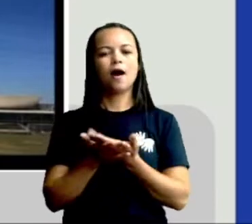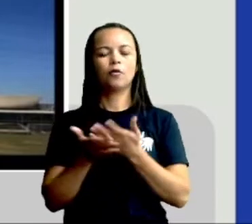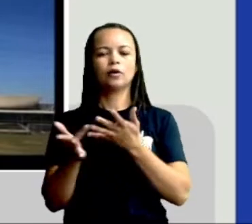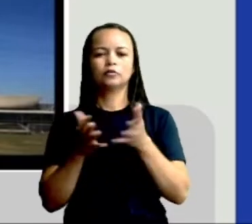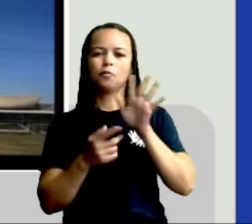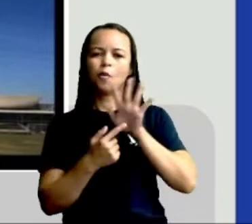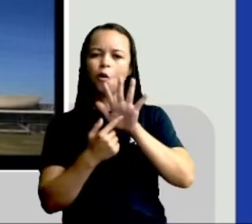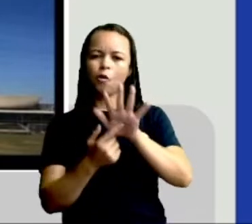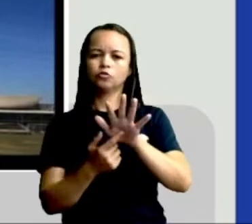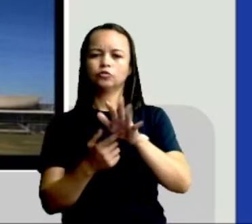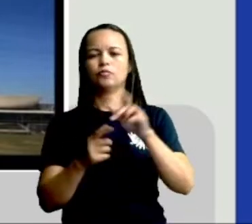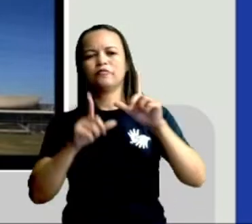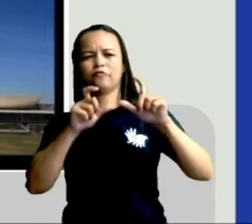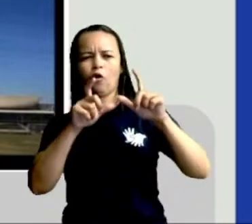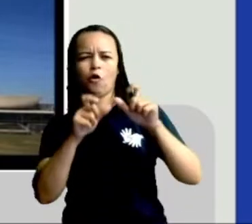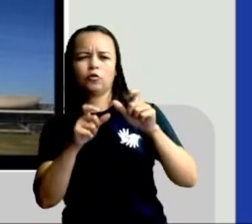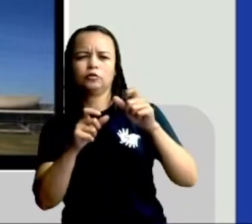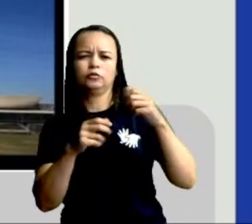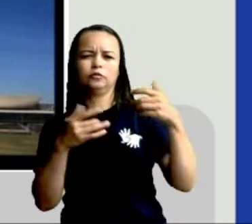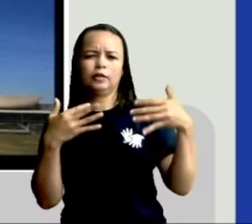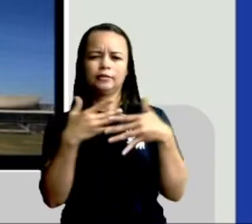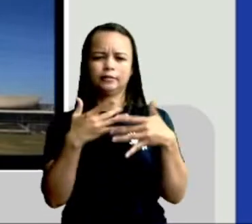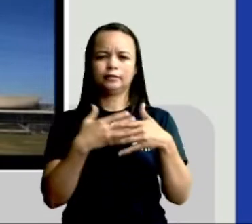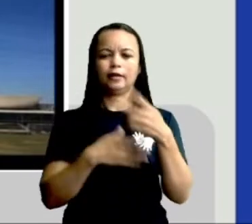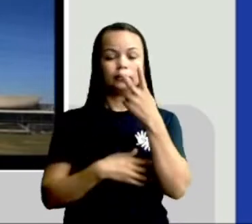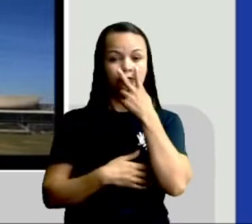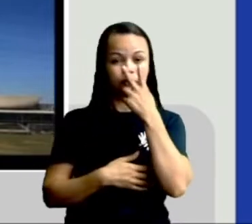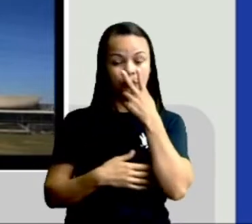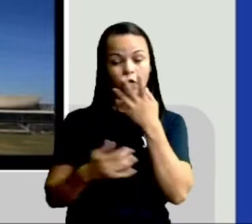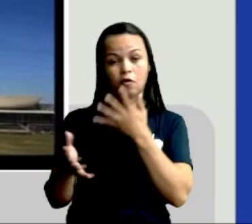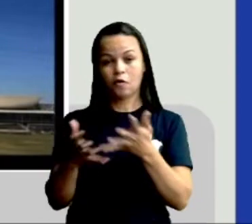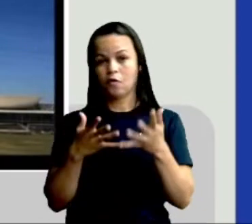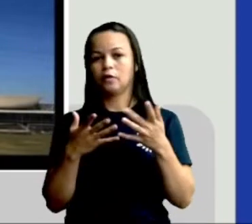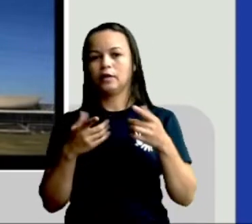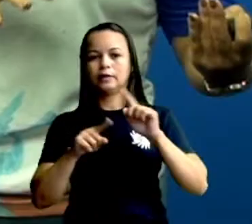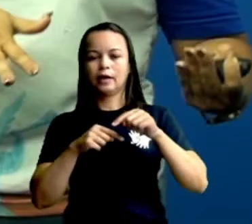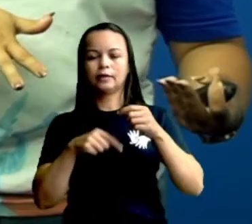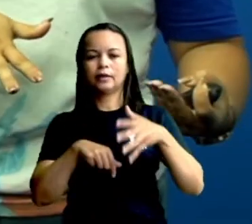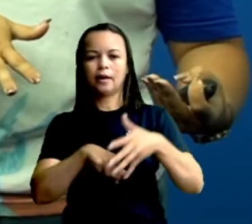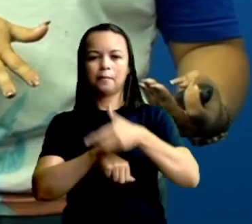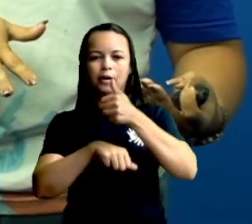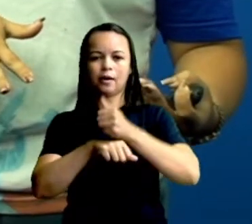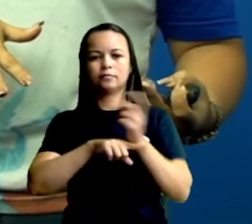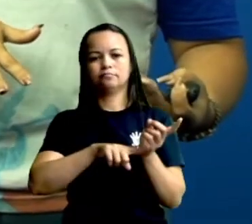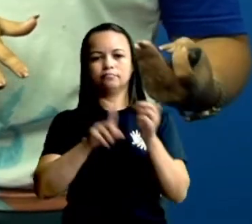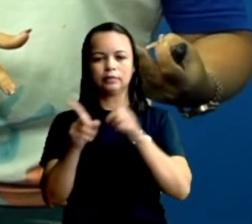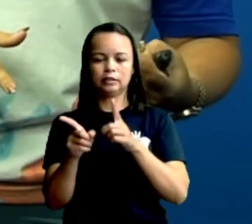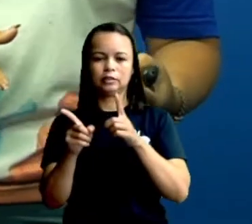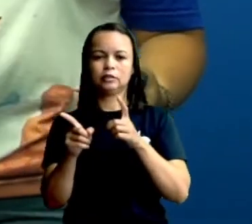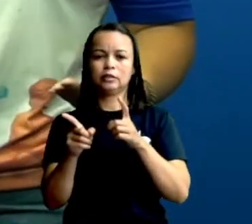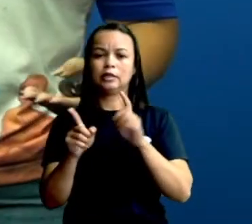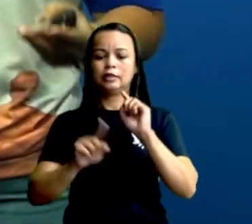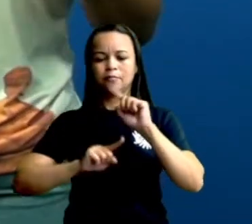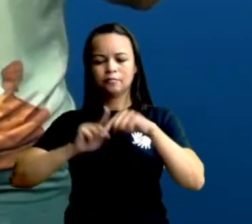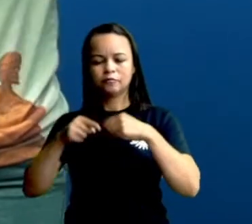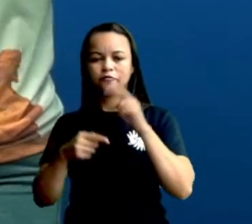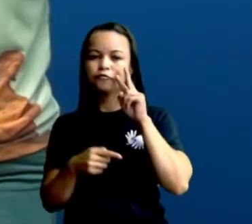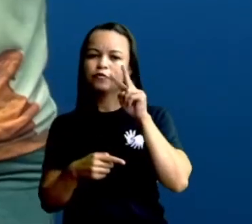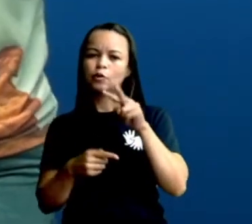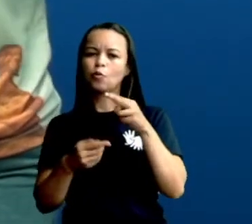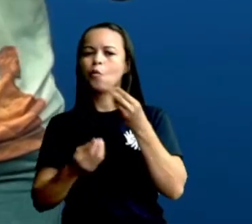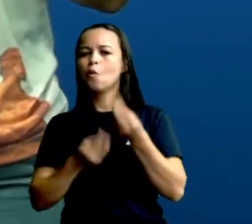fotos de Vitória de Santo Antão lado comecinho da Praça da Matriz e depois e eu como ela era hoje né então assim